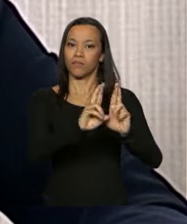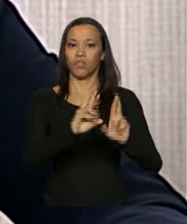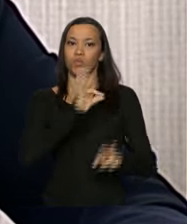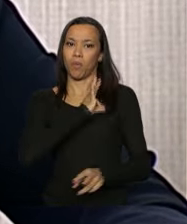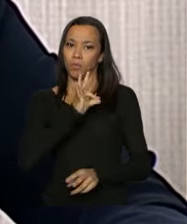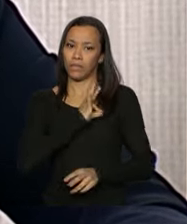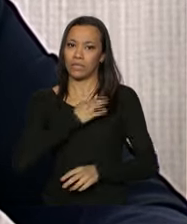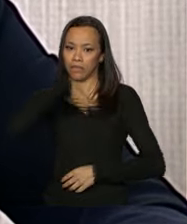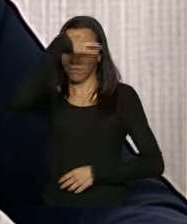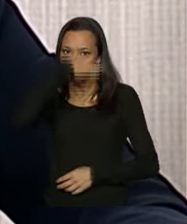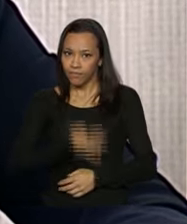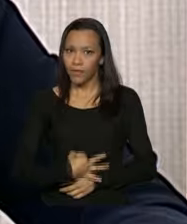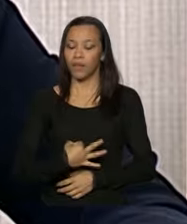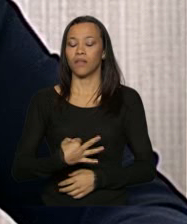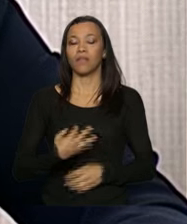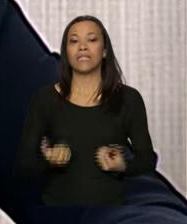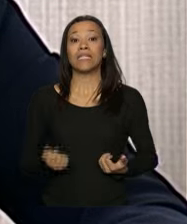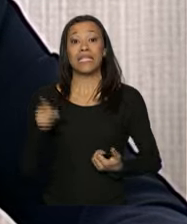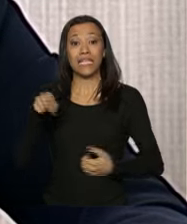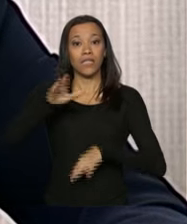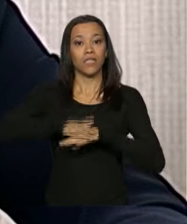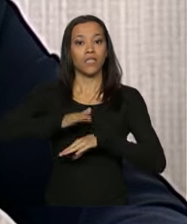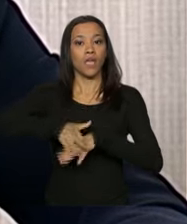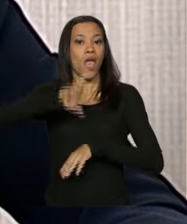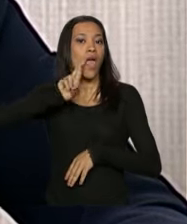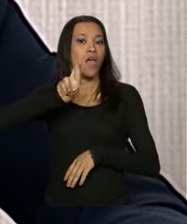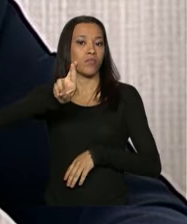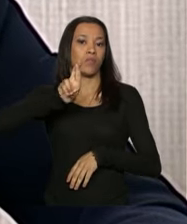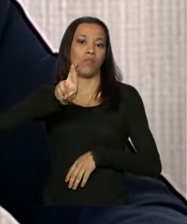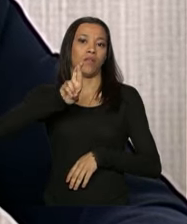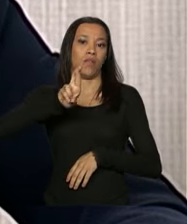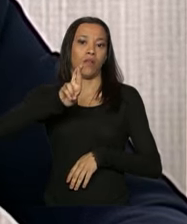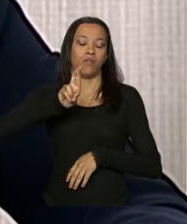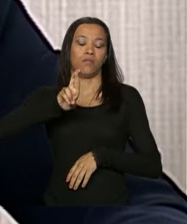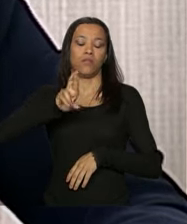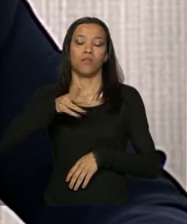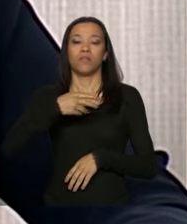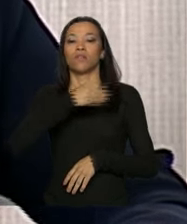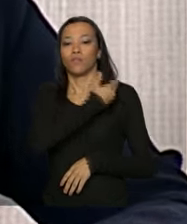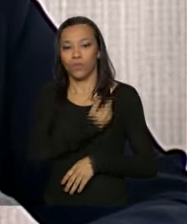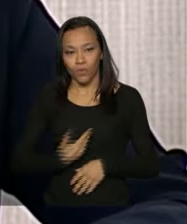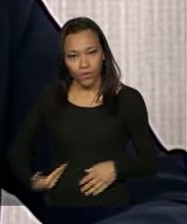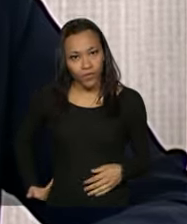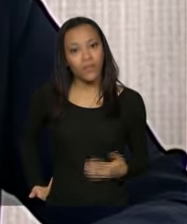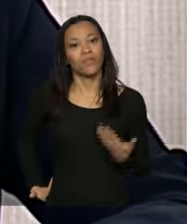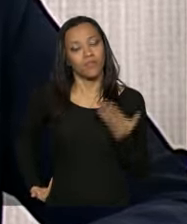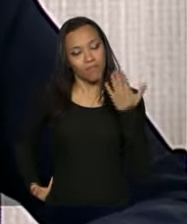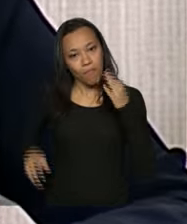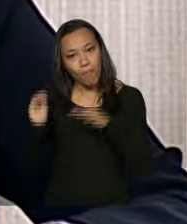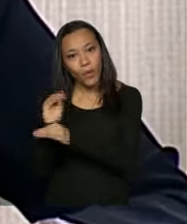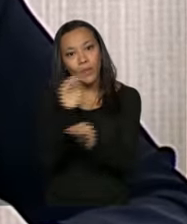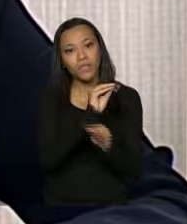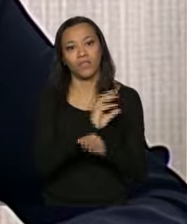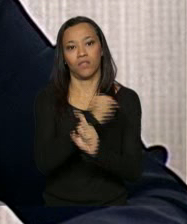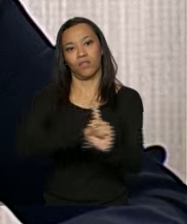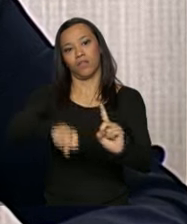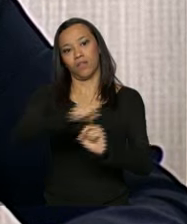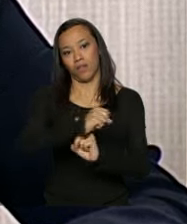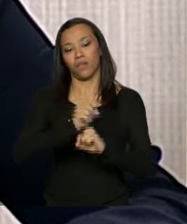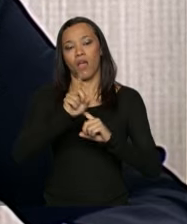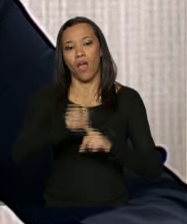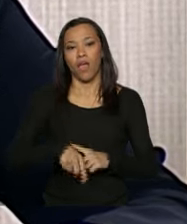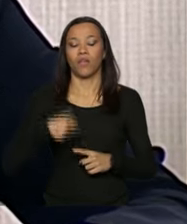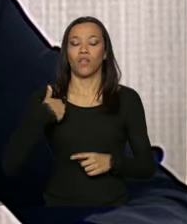ao Estado totalmente este direito e o dever de nos proteger. Então, é com são com essas